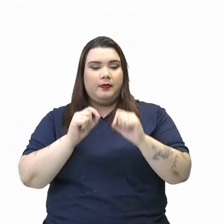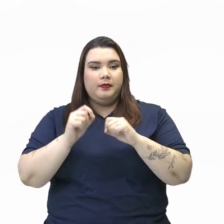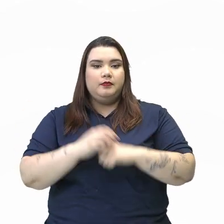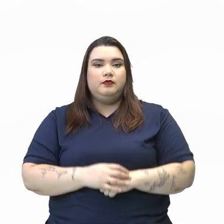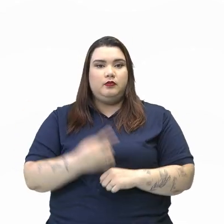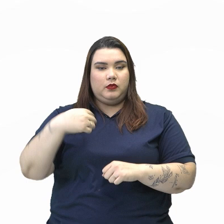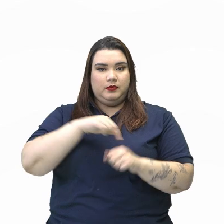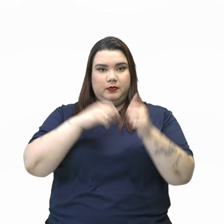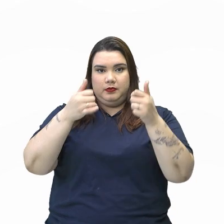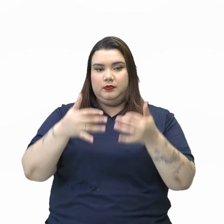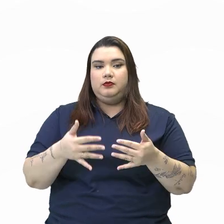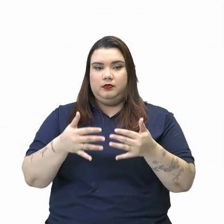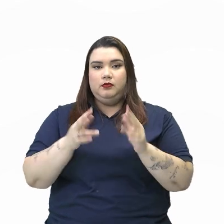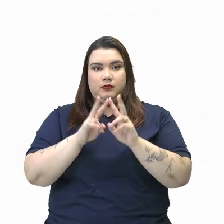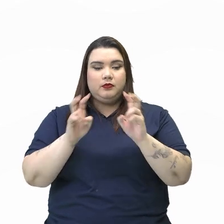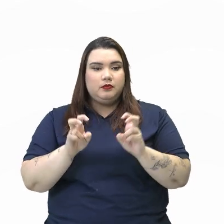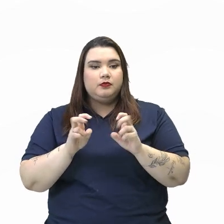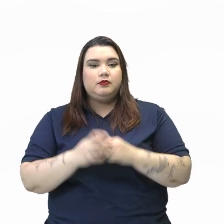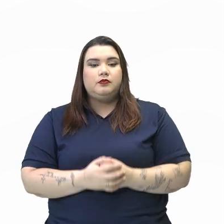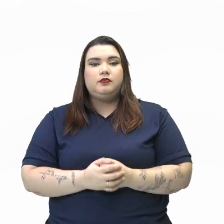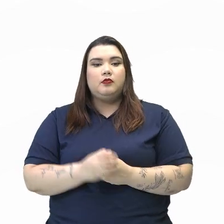que a gente falou aqui sobre o fungo,